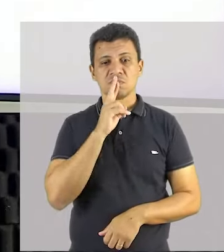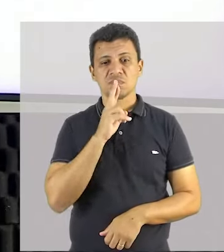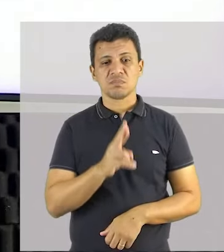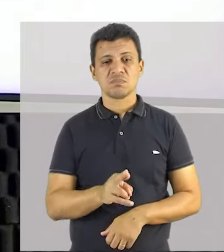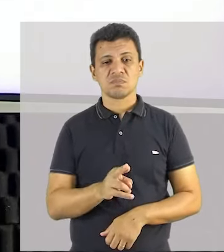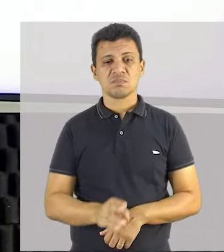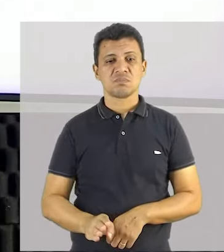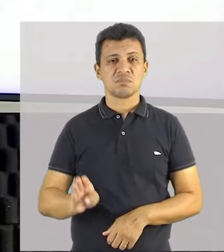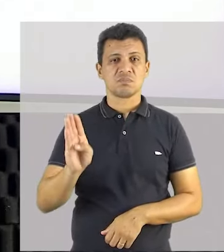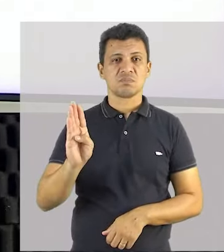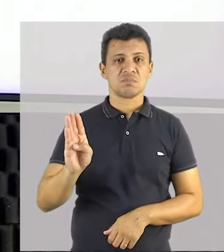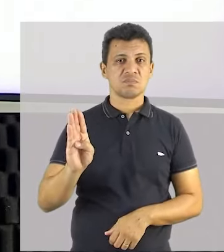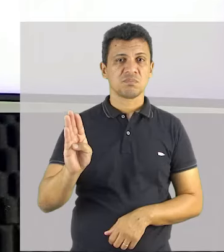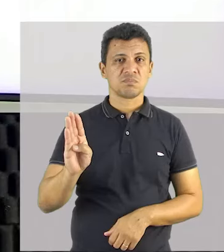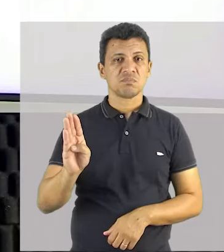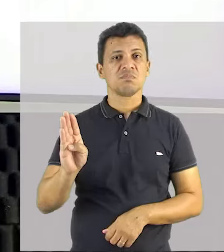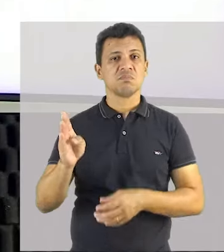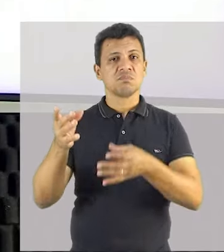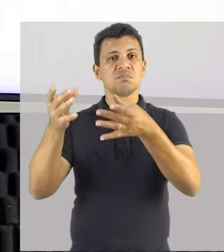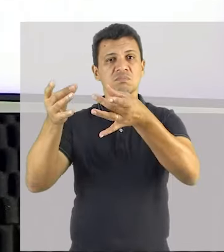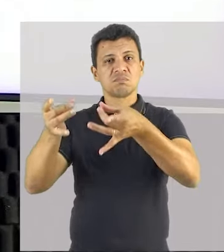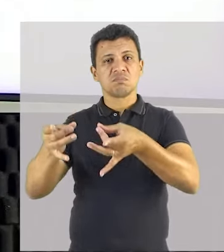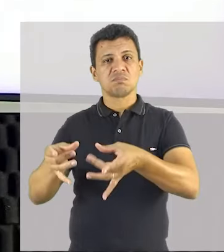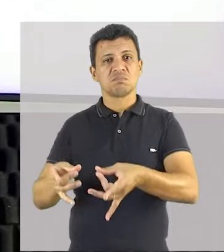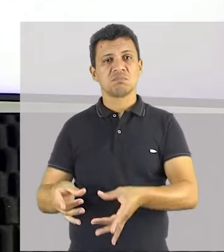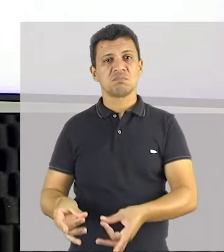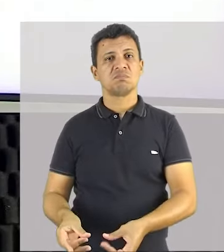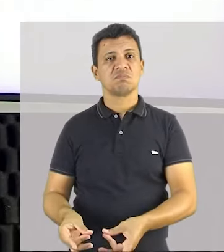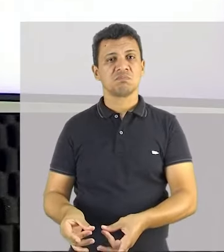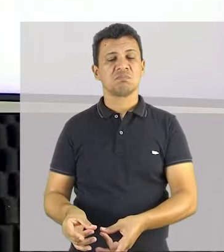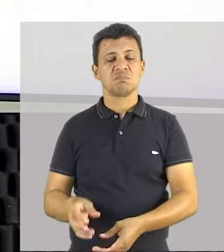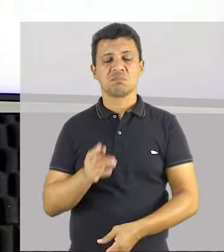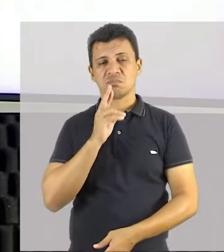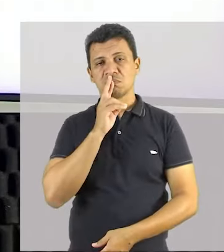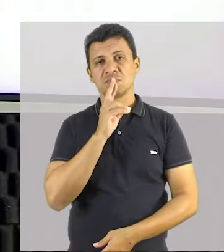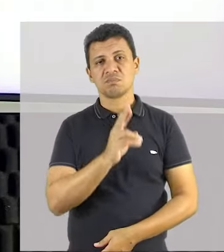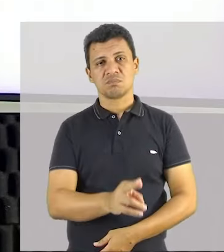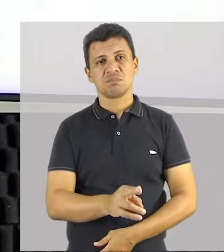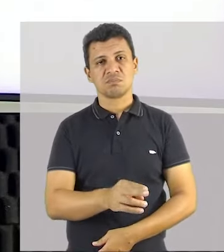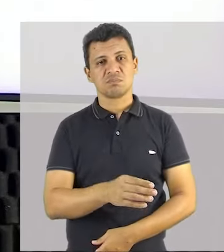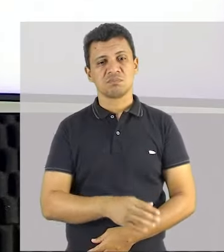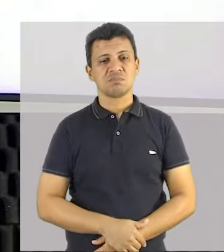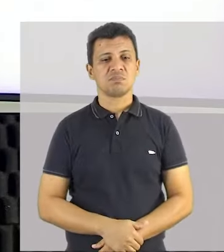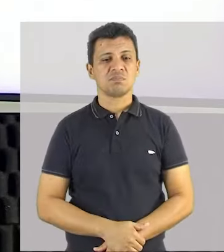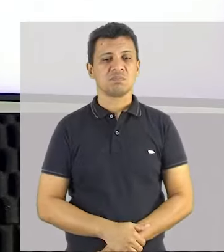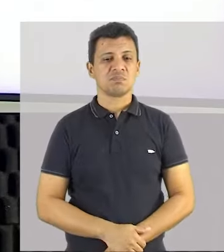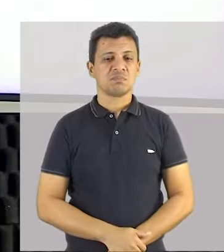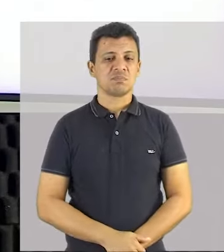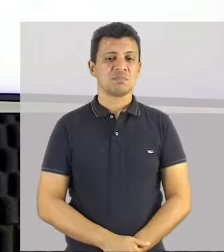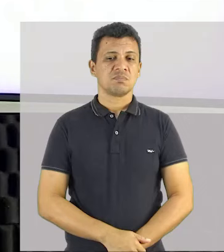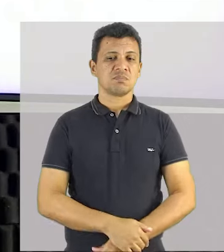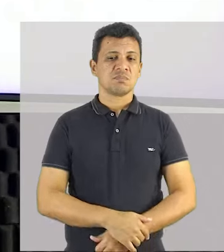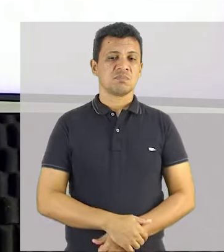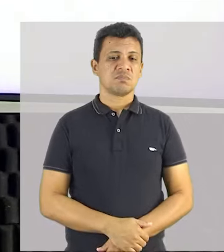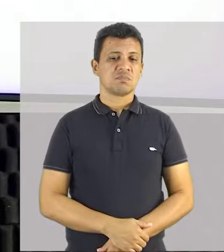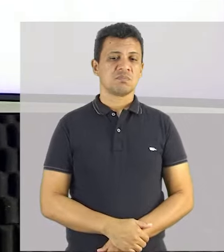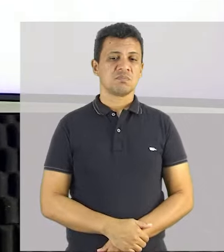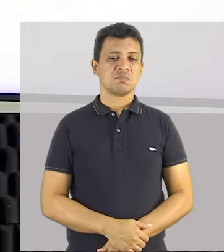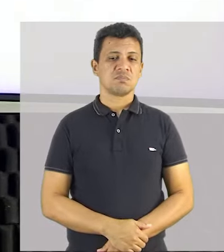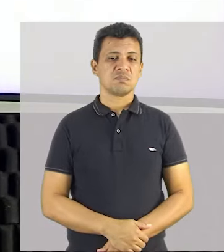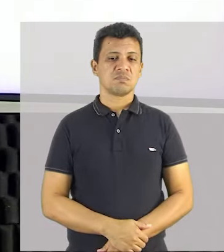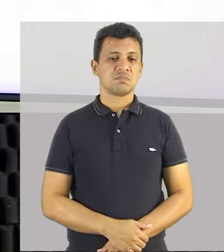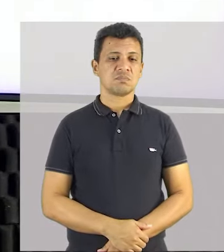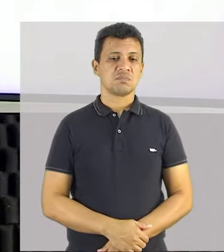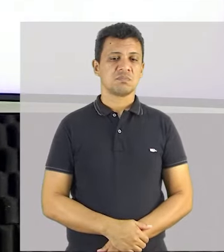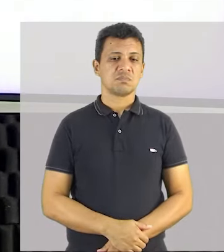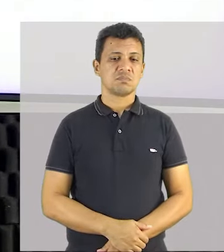B ela é a que melhor descreve né aquilo que a relatou certo então